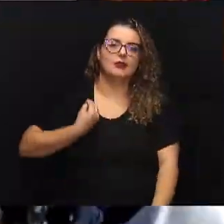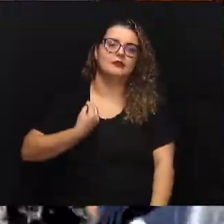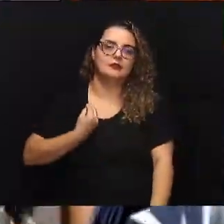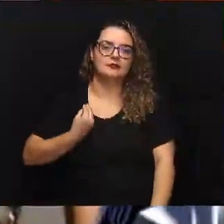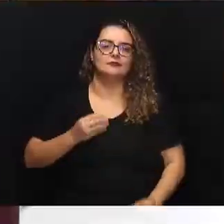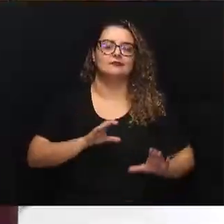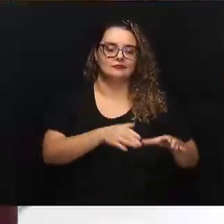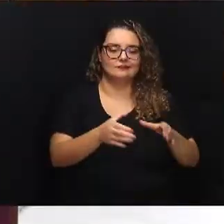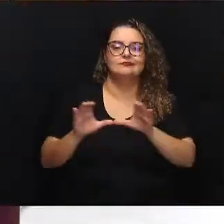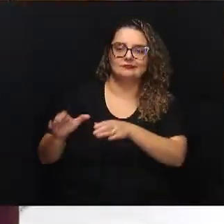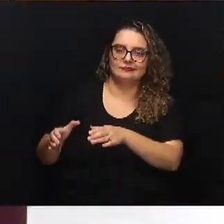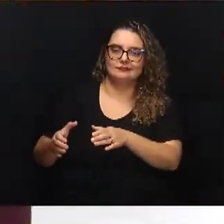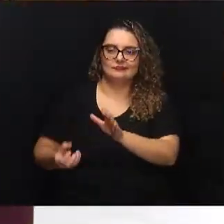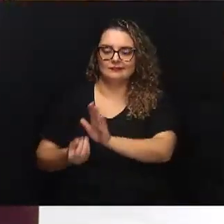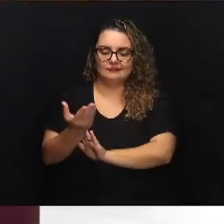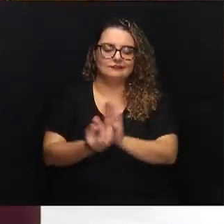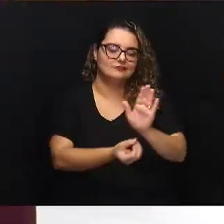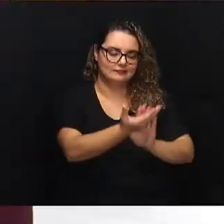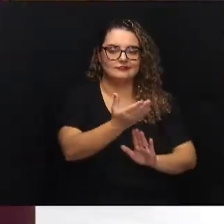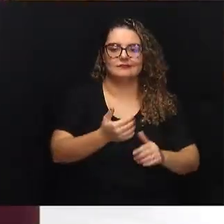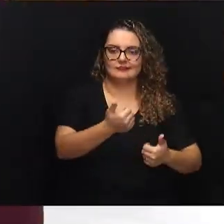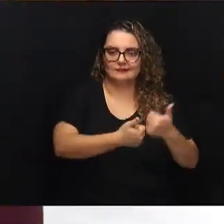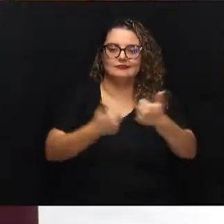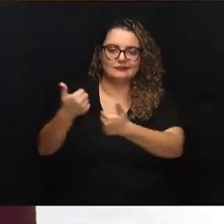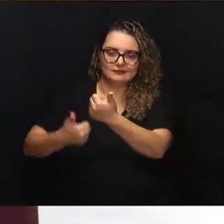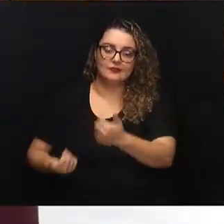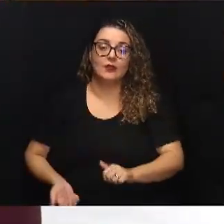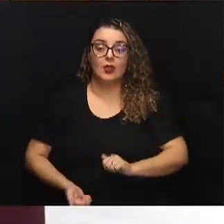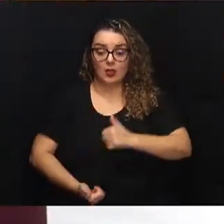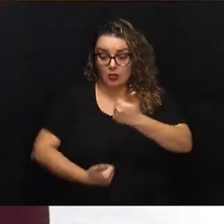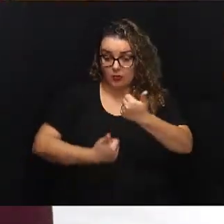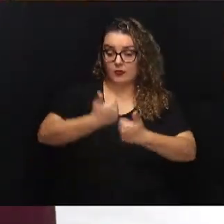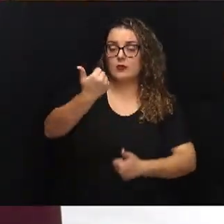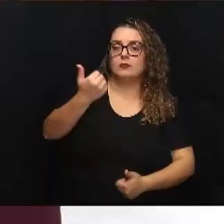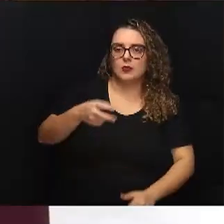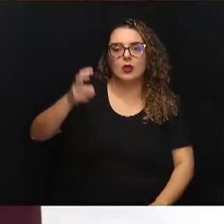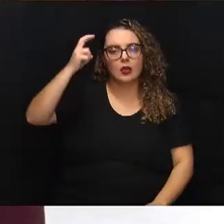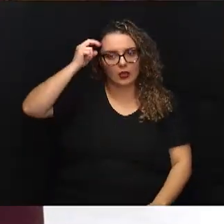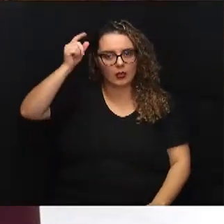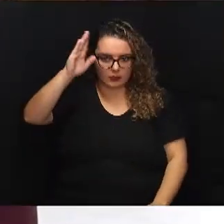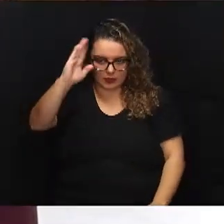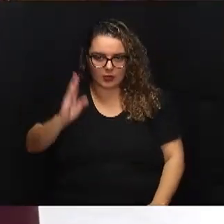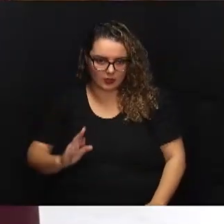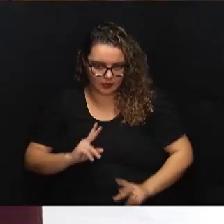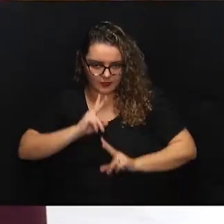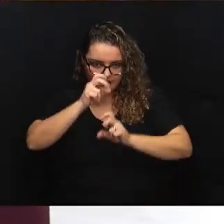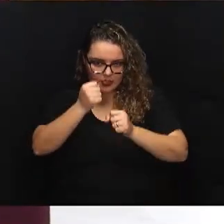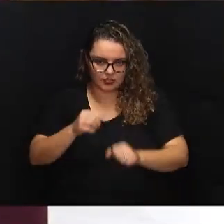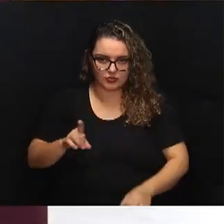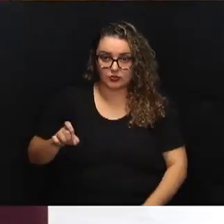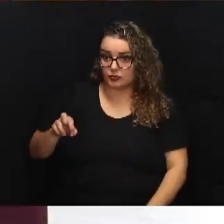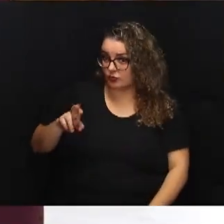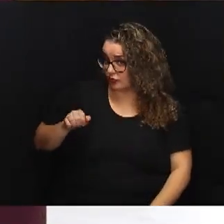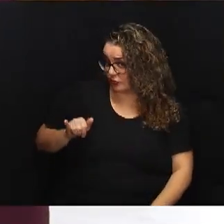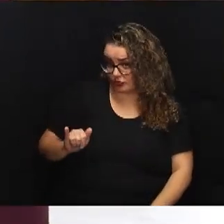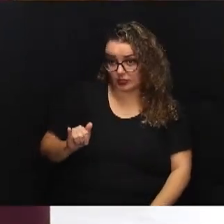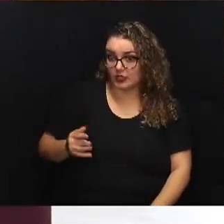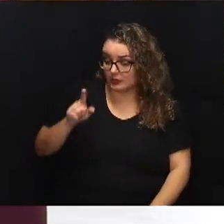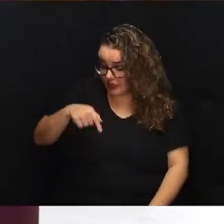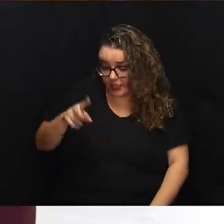dois times. O futebol realmente ele é um elemento da cultura brasileira muito forte. O derby ele é a história de Campinas.